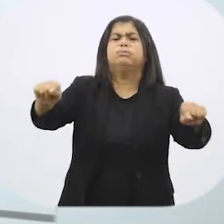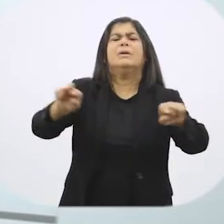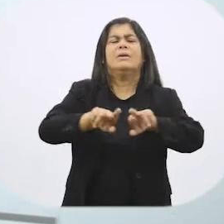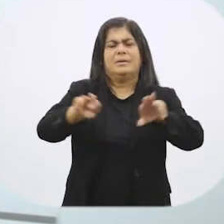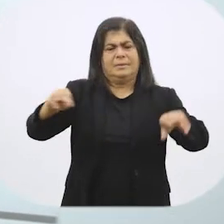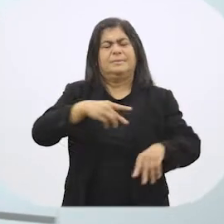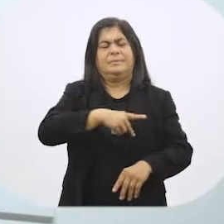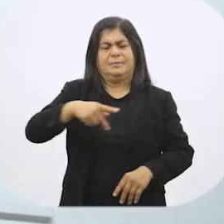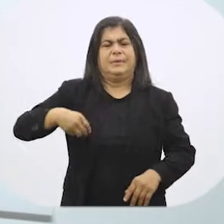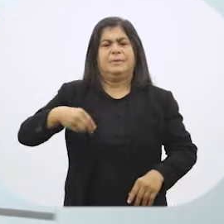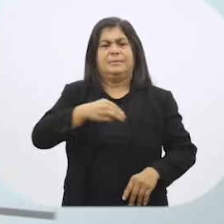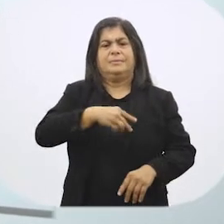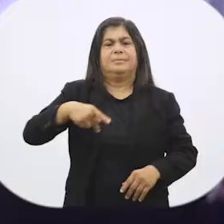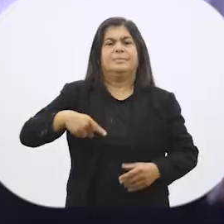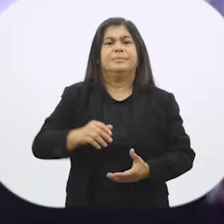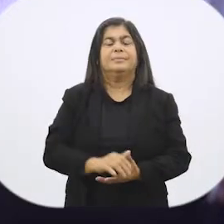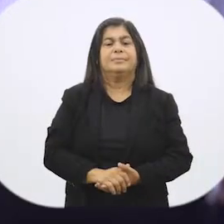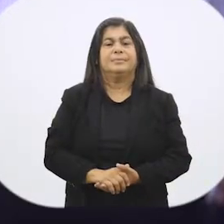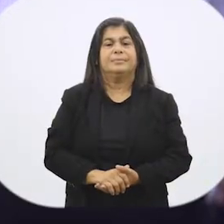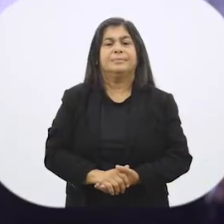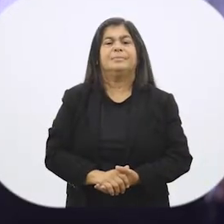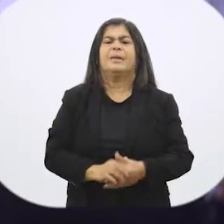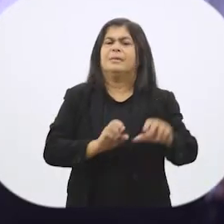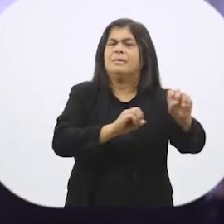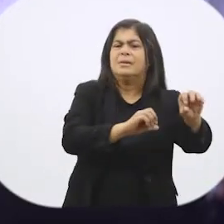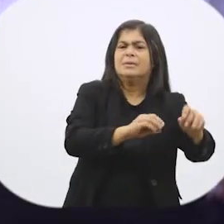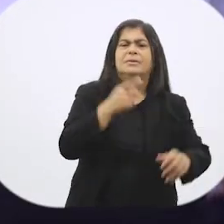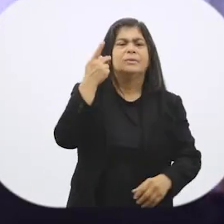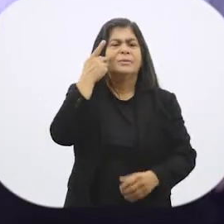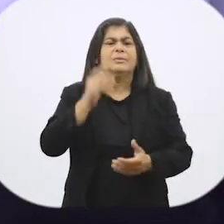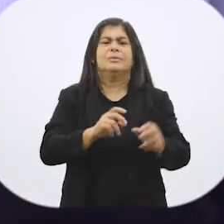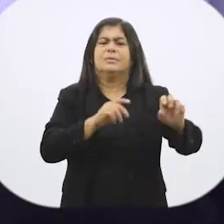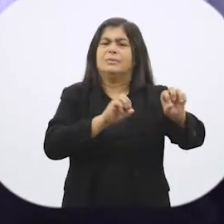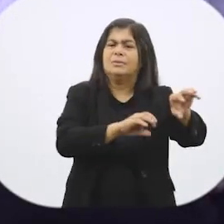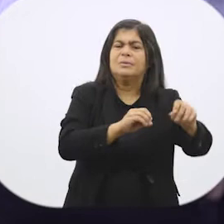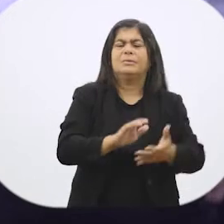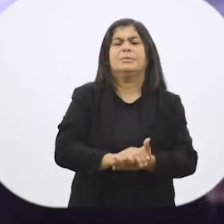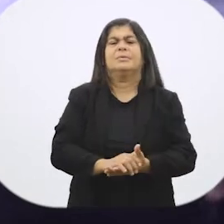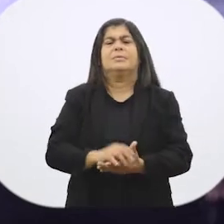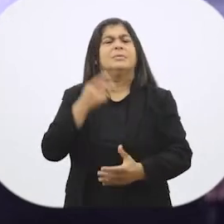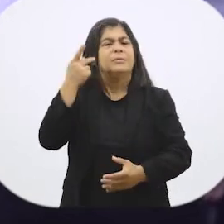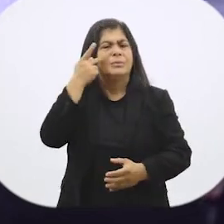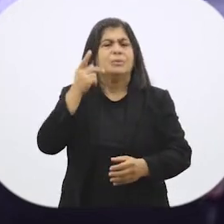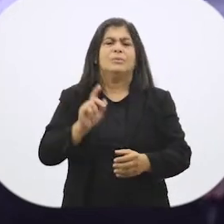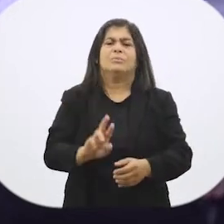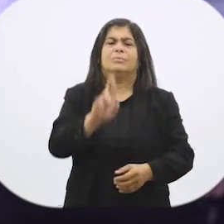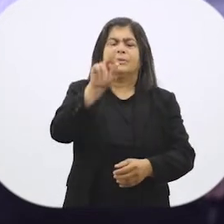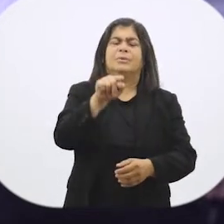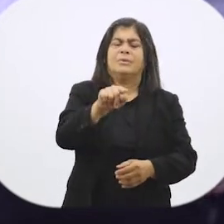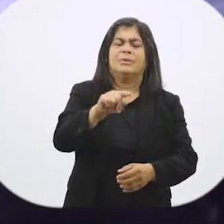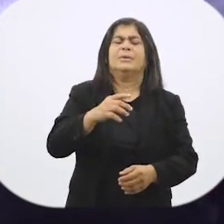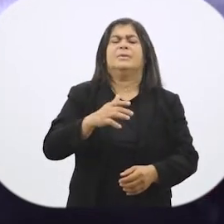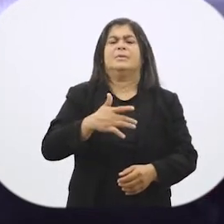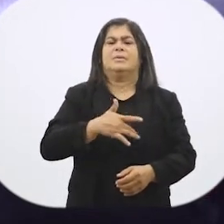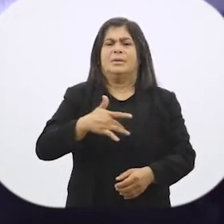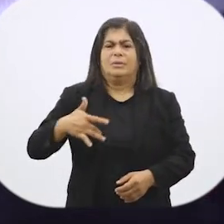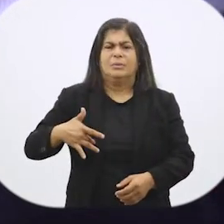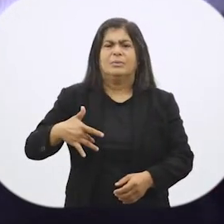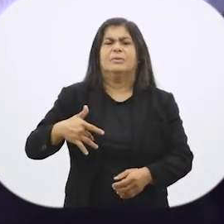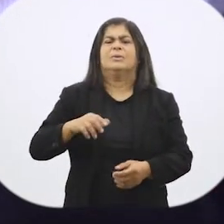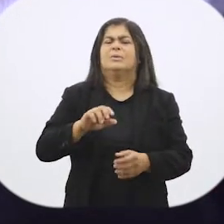órgãos da atividade do MPPB. Aqui nós vamos atuar a Promotoria da Educação, Promotoria da Saúde, do Consumidor, o MP